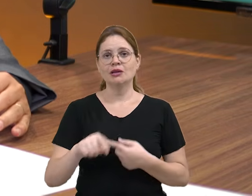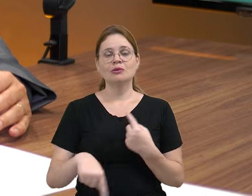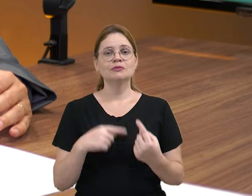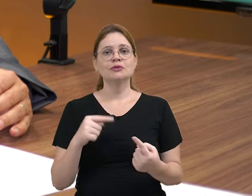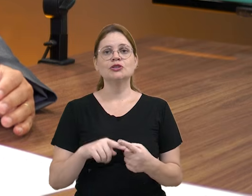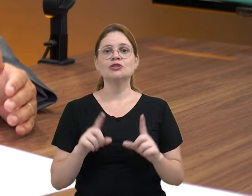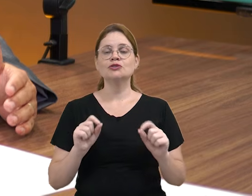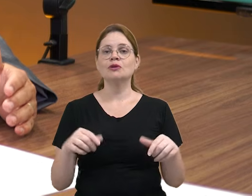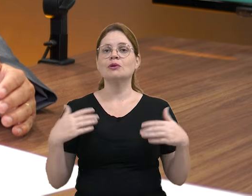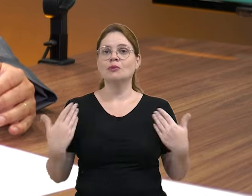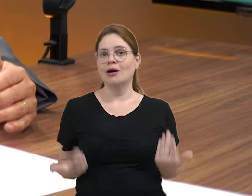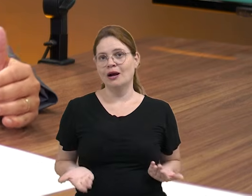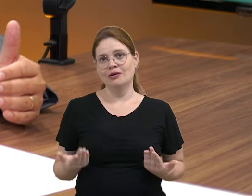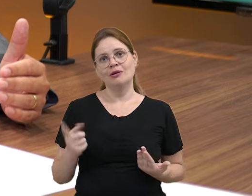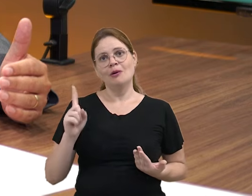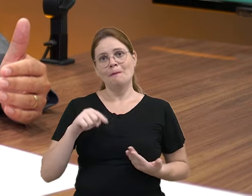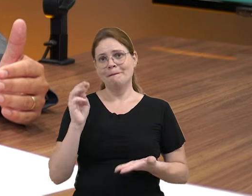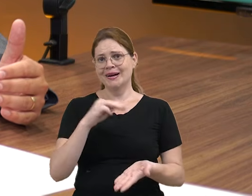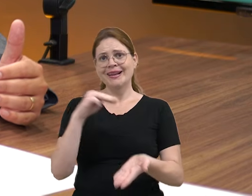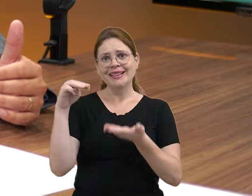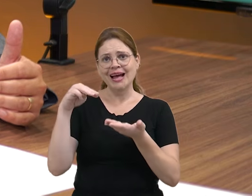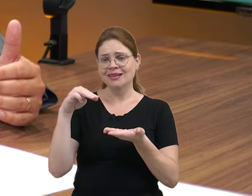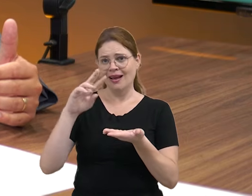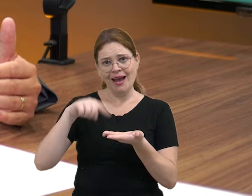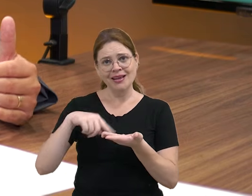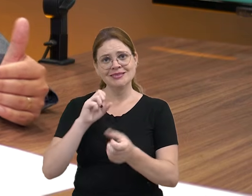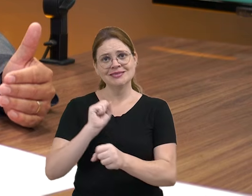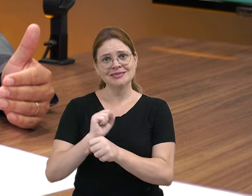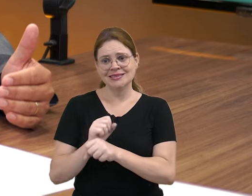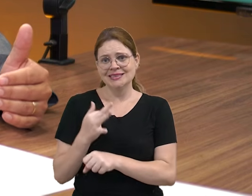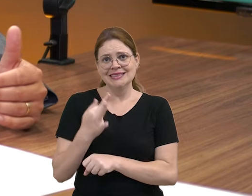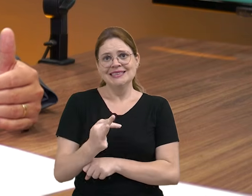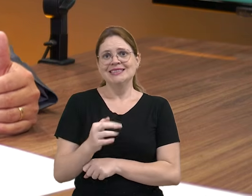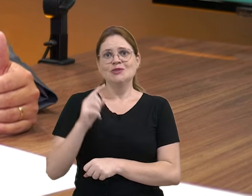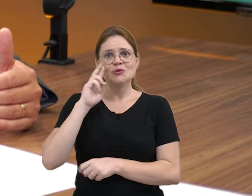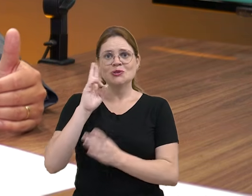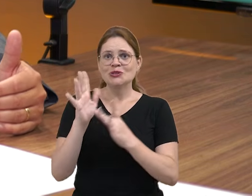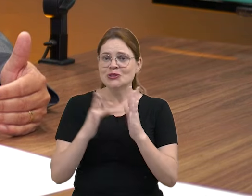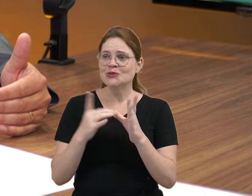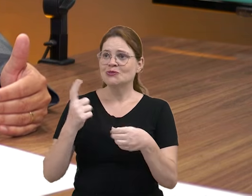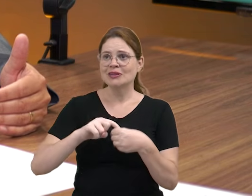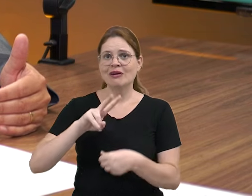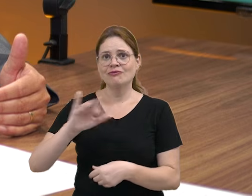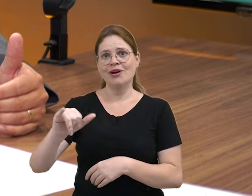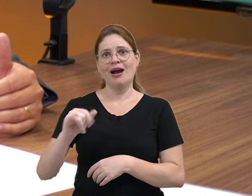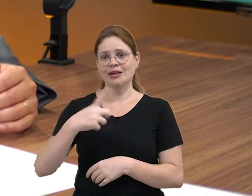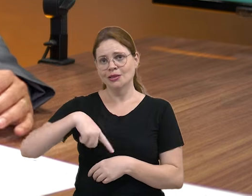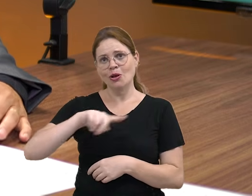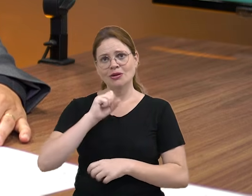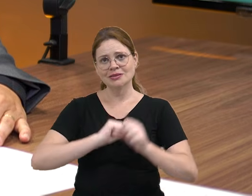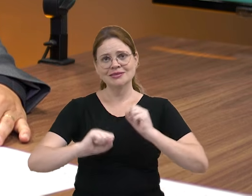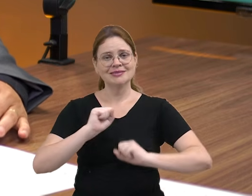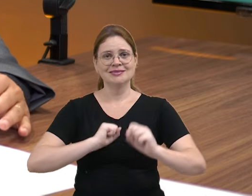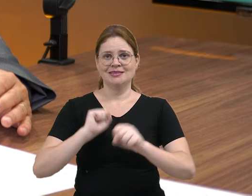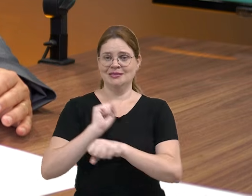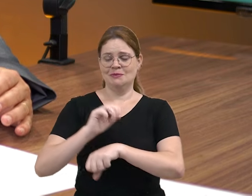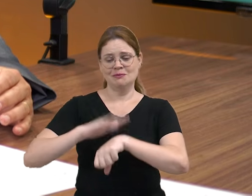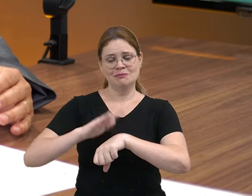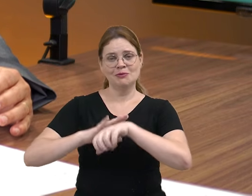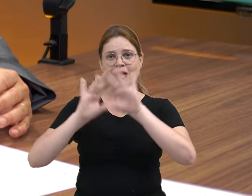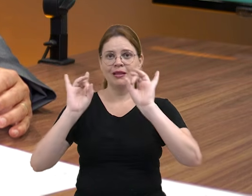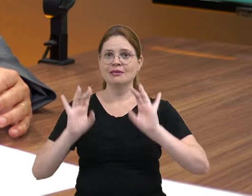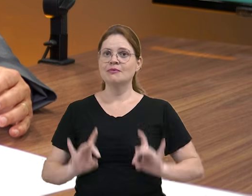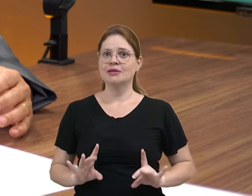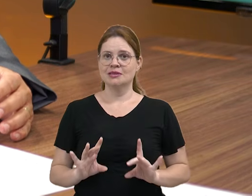né? Sim, porque para nós, Maranata é a nossa vida. O Senhor Jesus vem e nós estamos aguardando esse